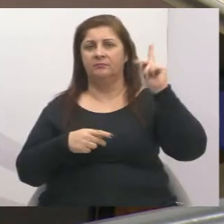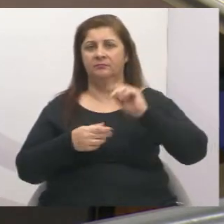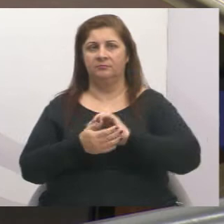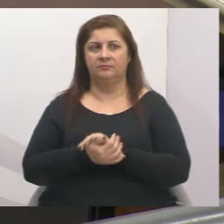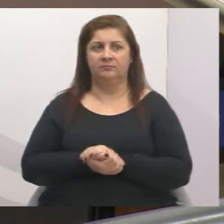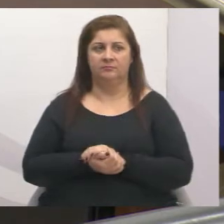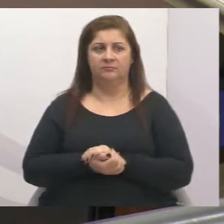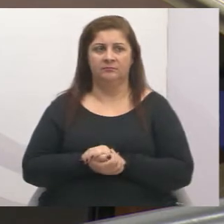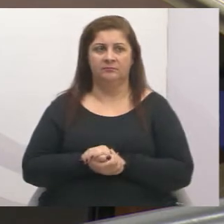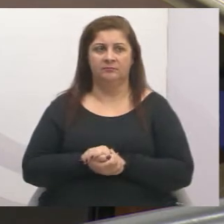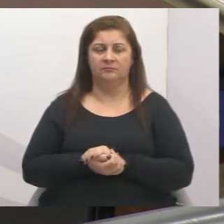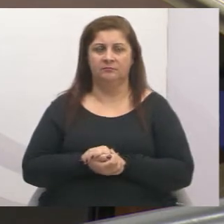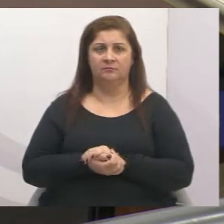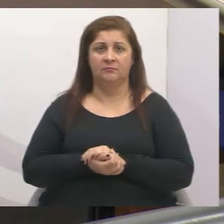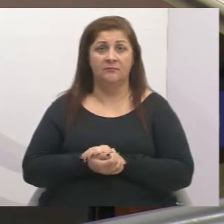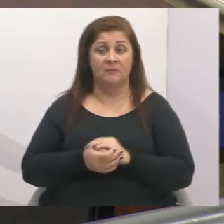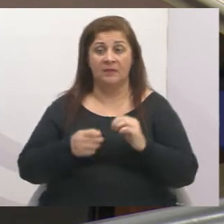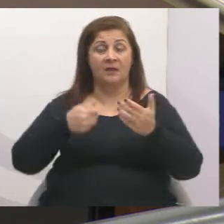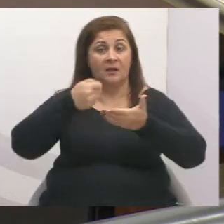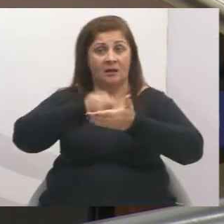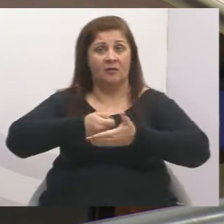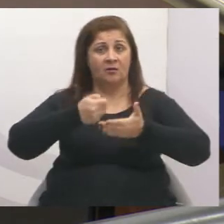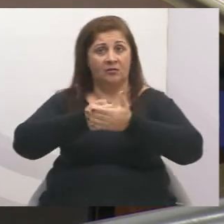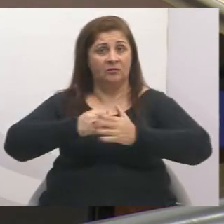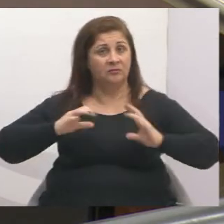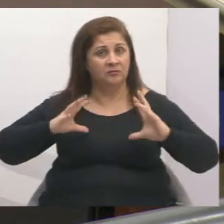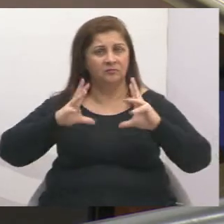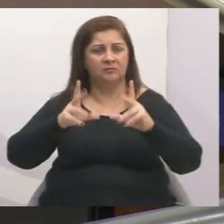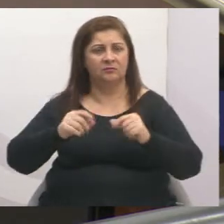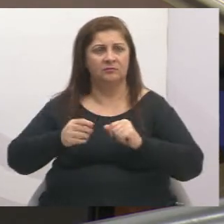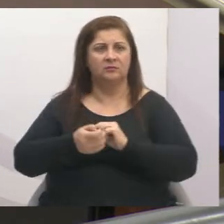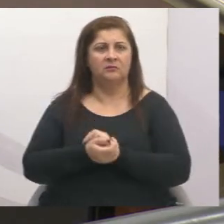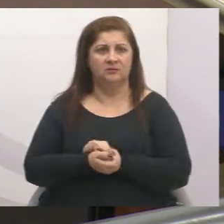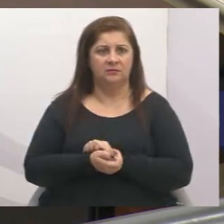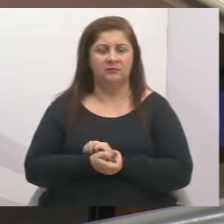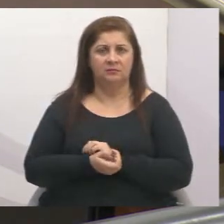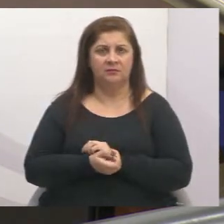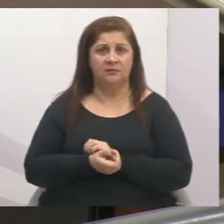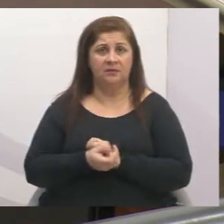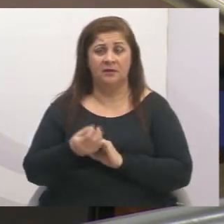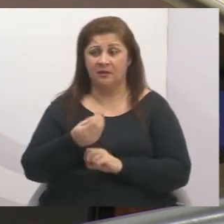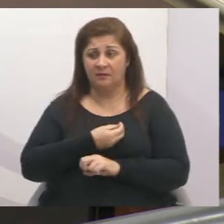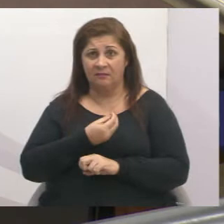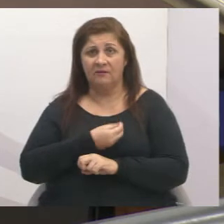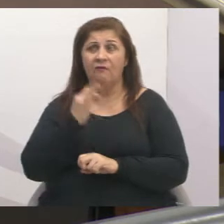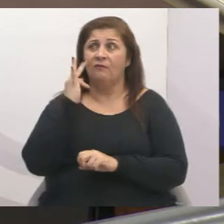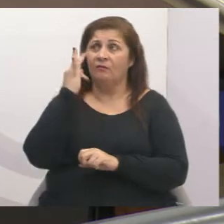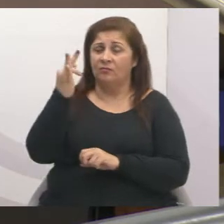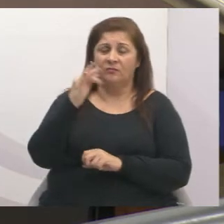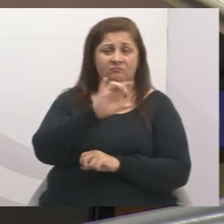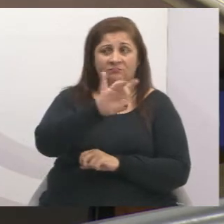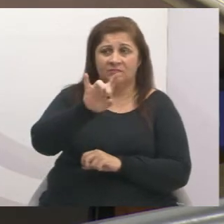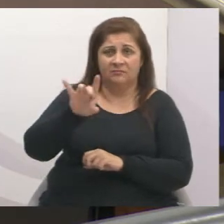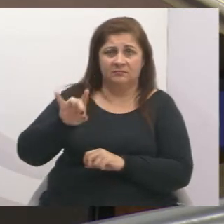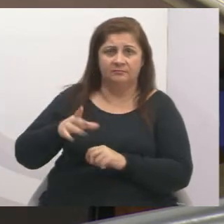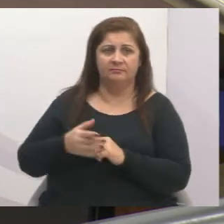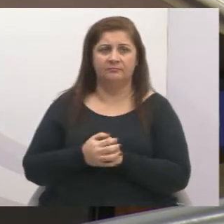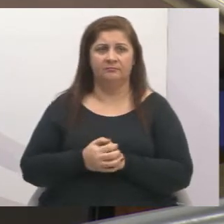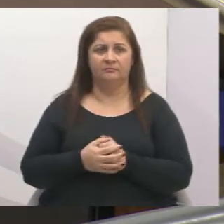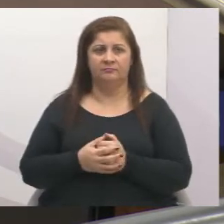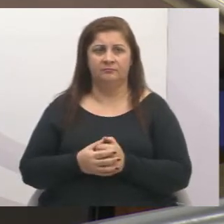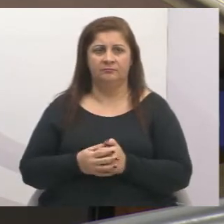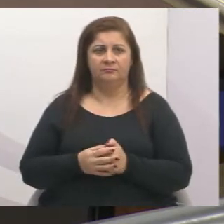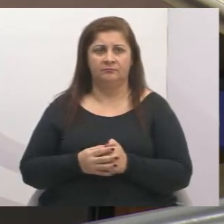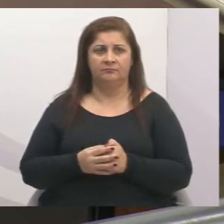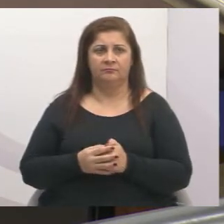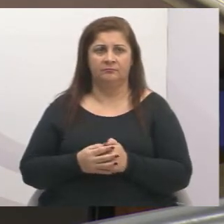Décio. Tem que ser uma luta dos trabalhadores. As pessoas estão mexendo, a vida deles que está sendo mexida. Então,